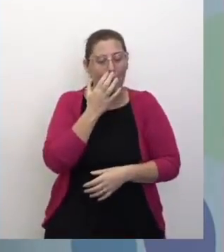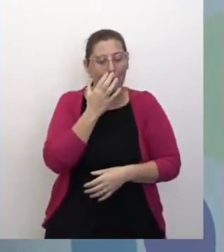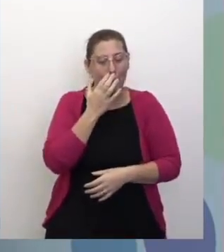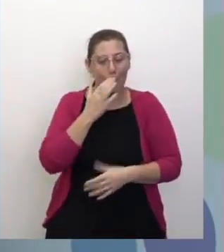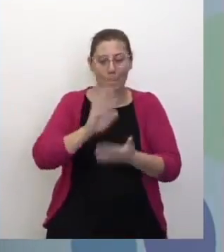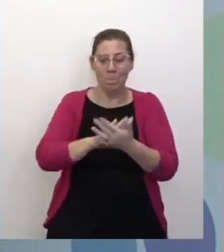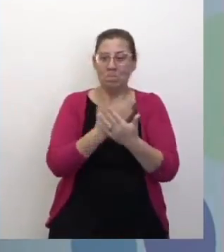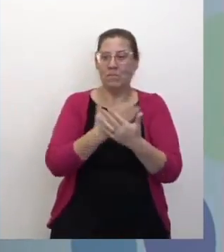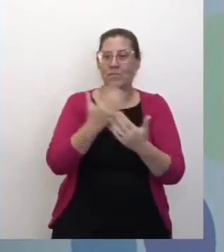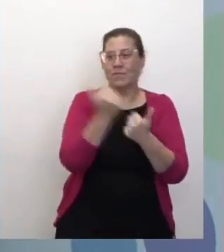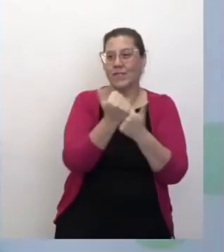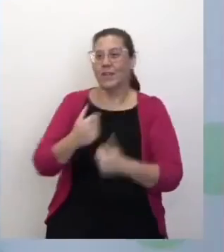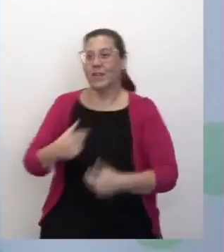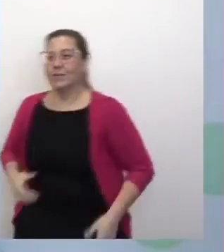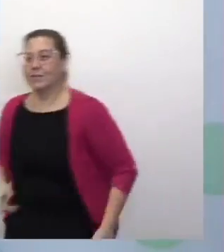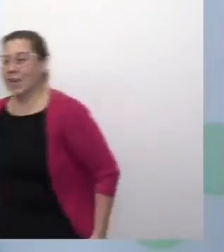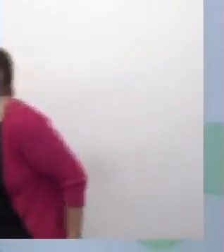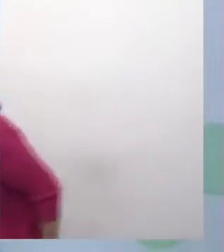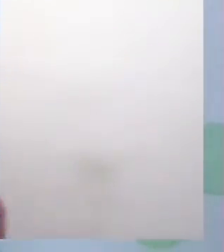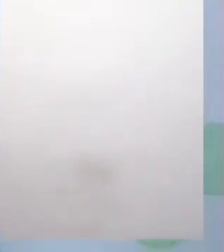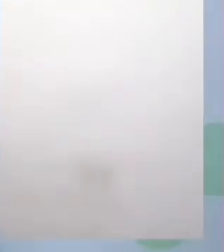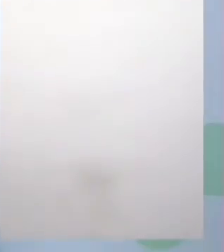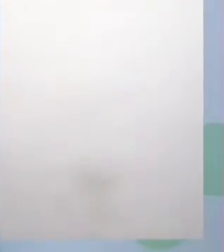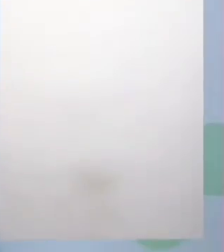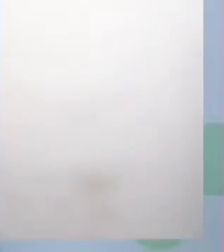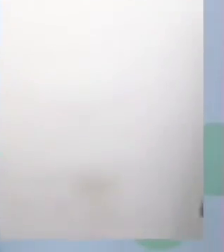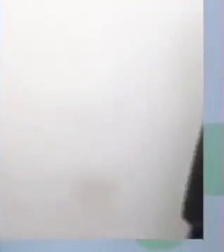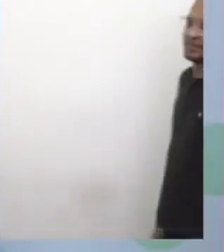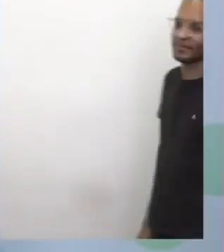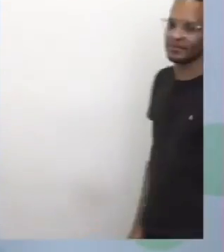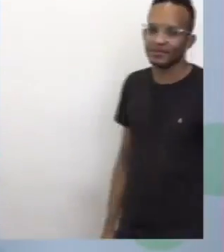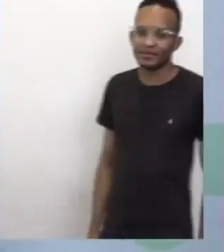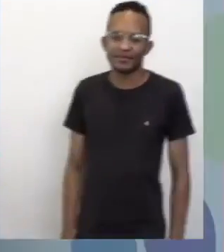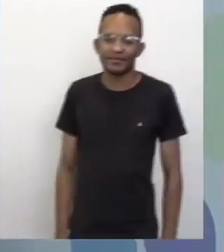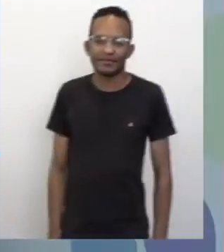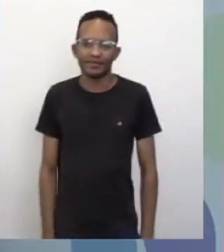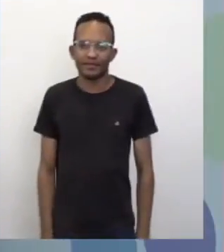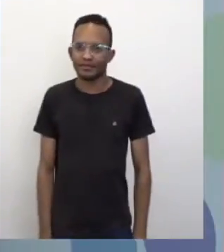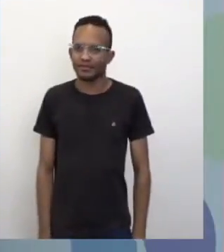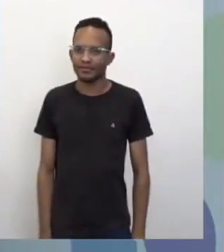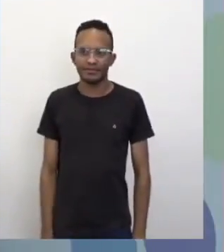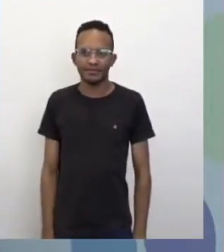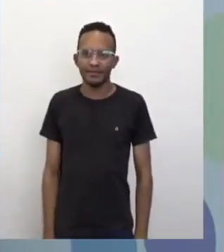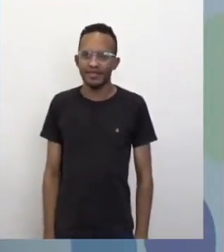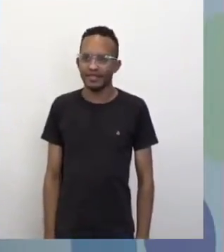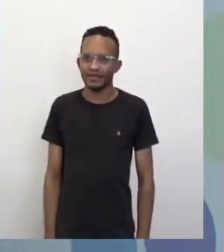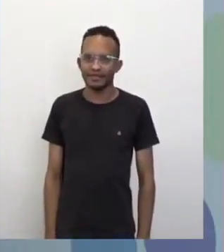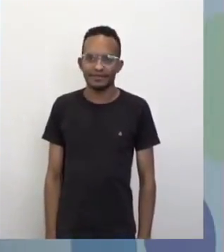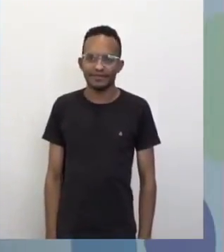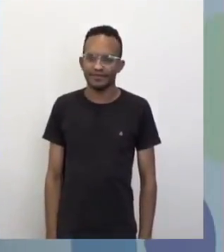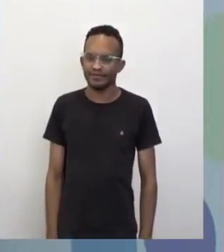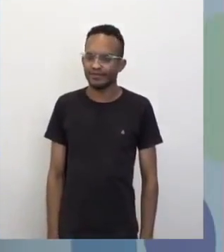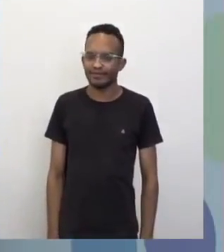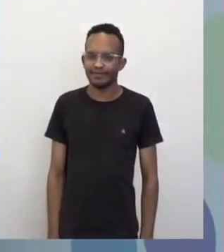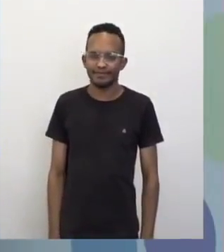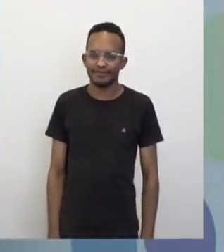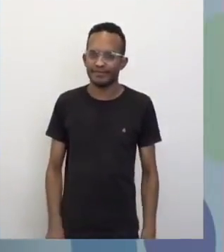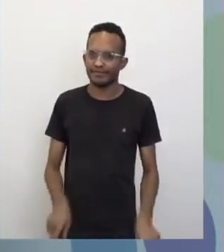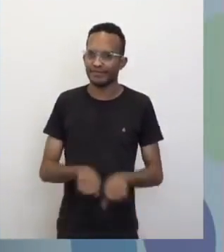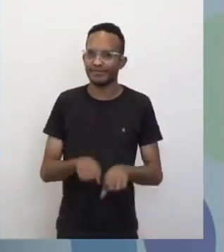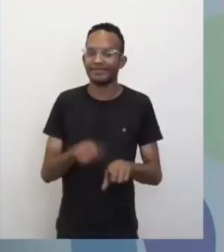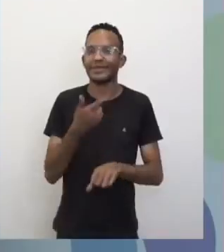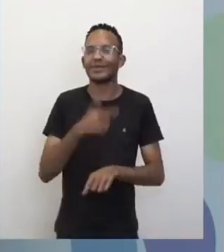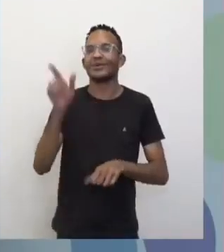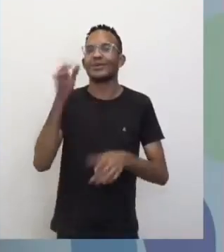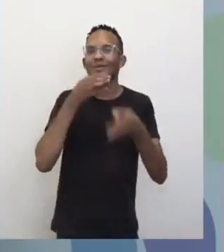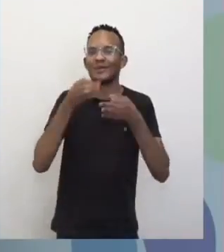muito bacana, viu? Estou pensando aqui do amor é fogo, que arde. Sem se ver. Mas note uma coisa, professora. Forma, esse né? O amor é fogo que arde sem se ver, ó, outra